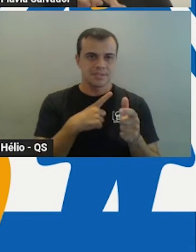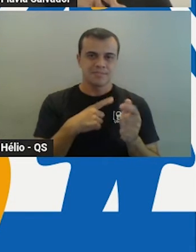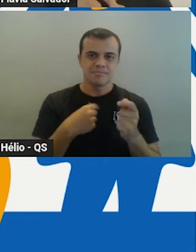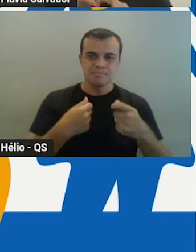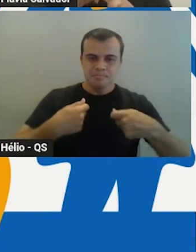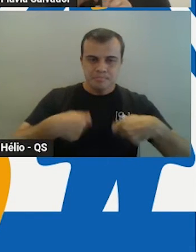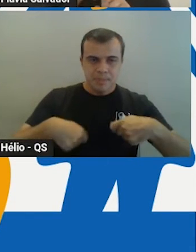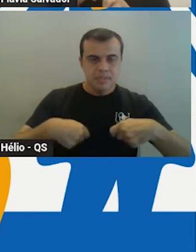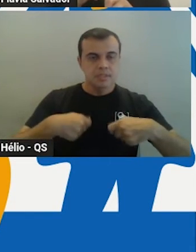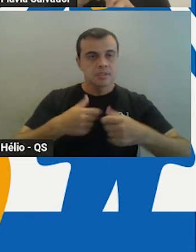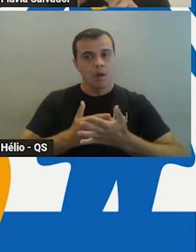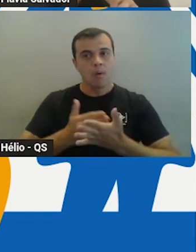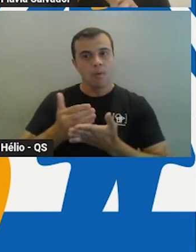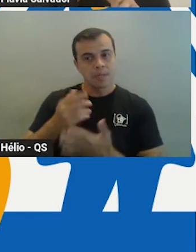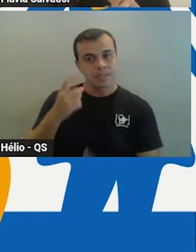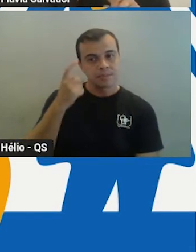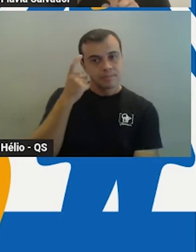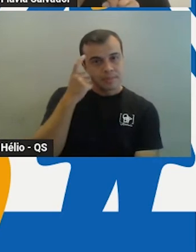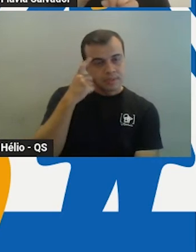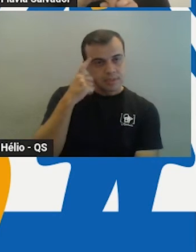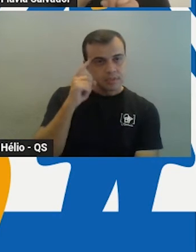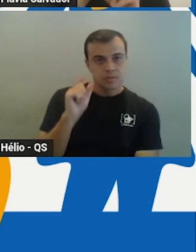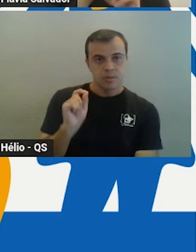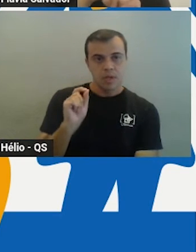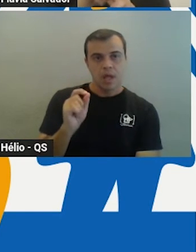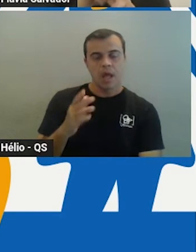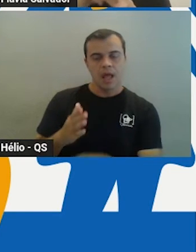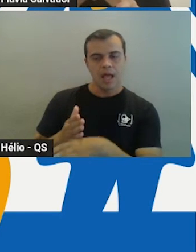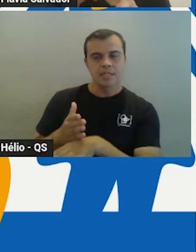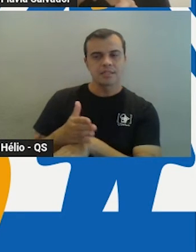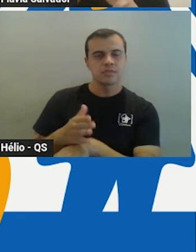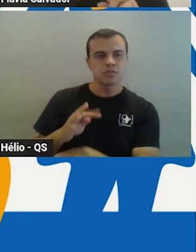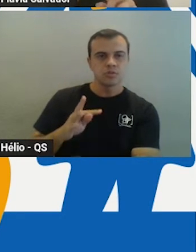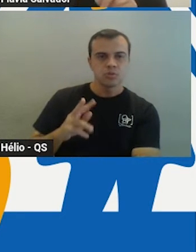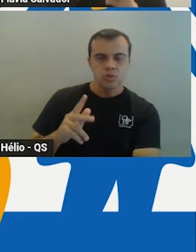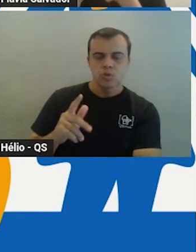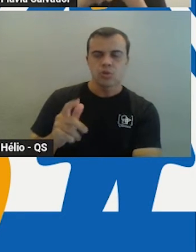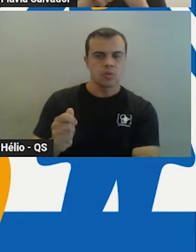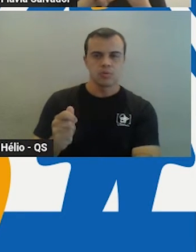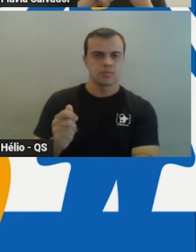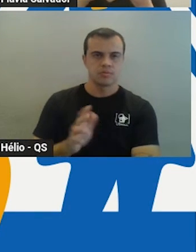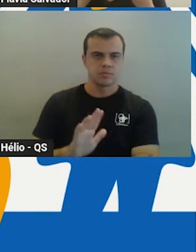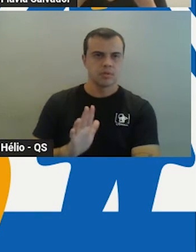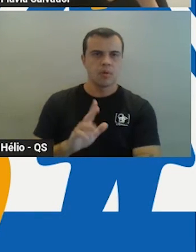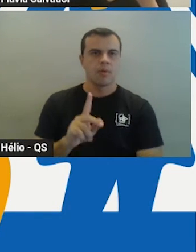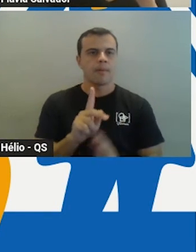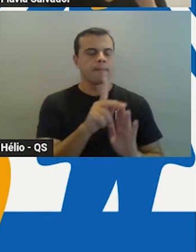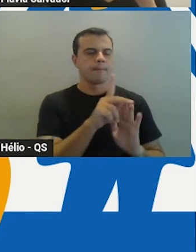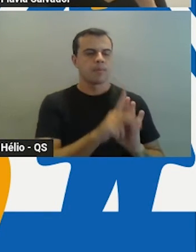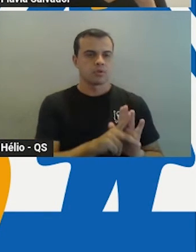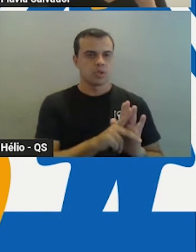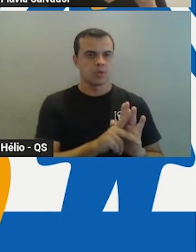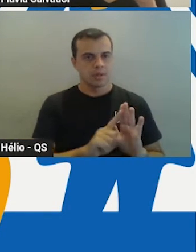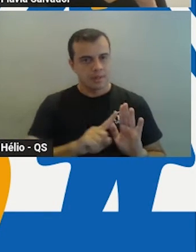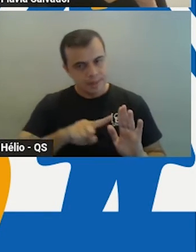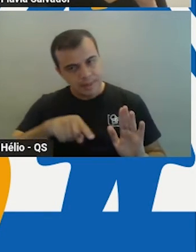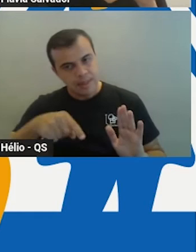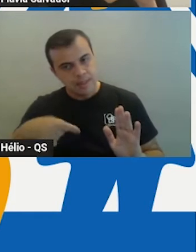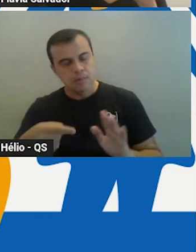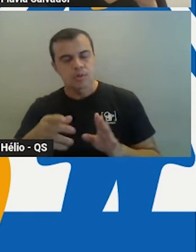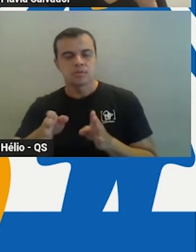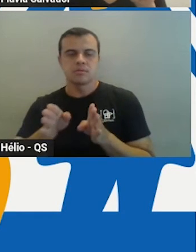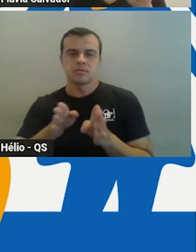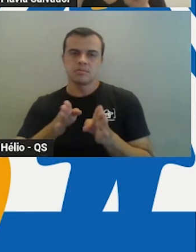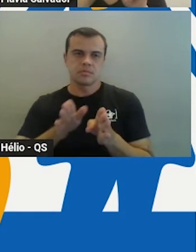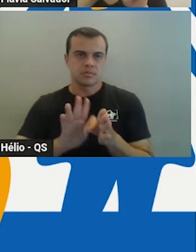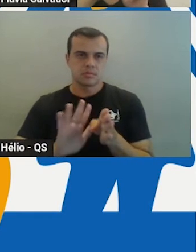deveriam partir do pressuposto de acesso a todos e não fazer um projeto para depois pensar acessibilidade